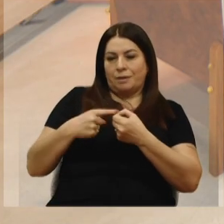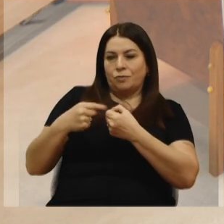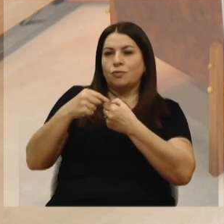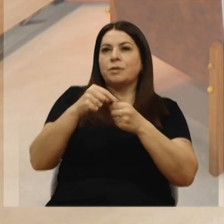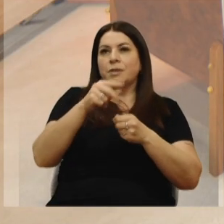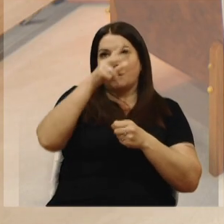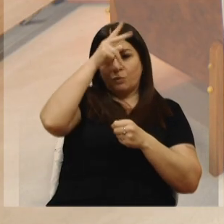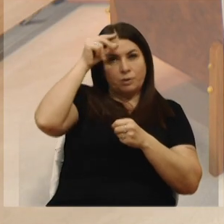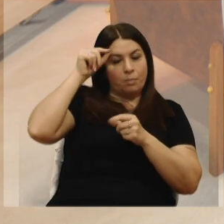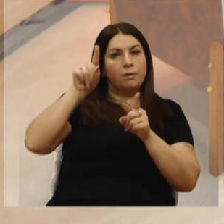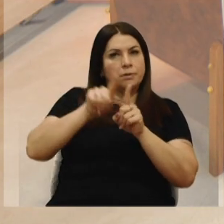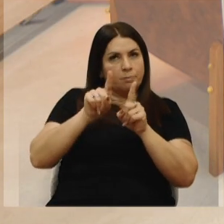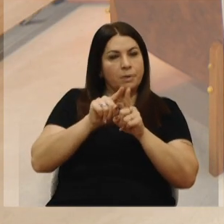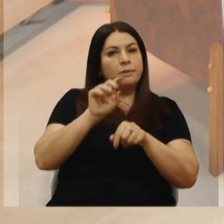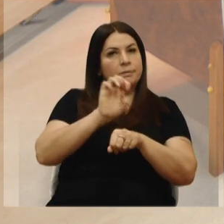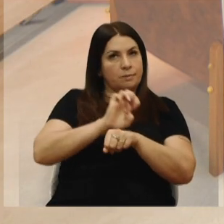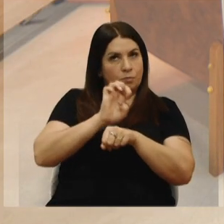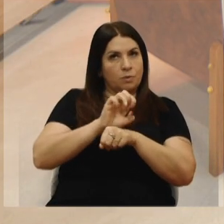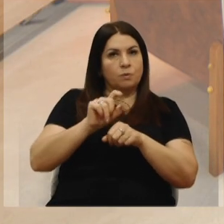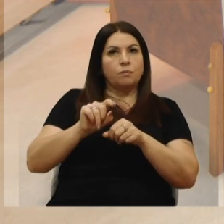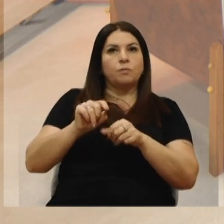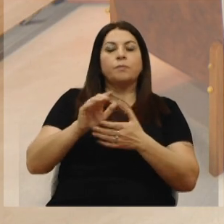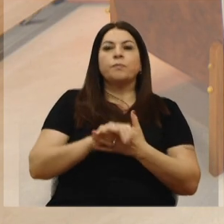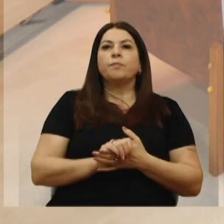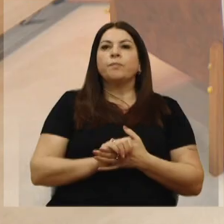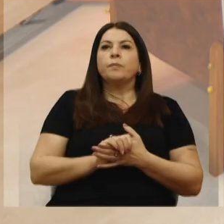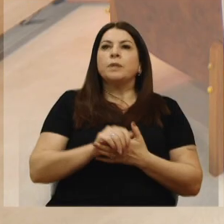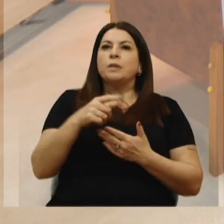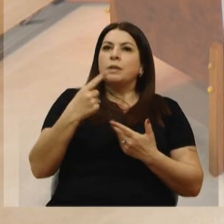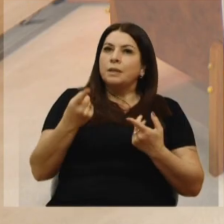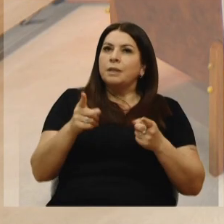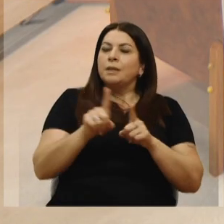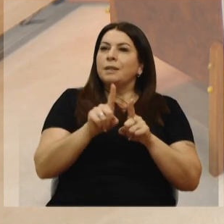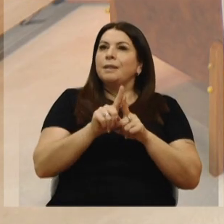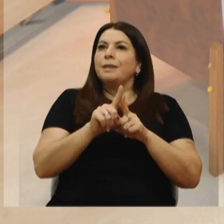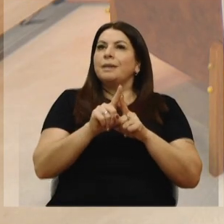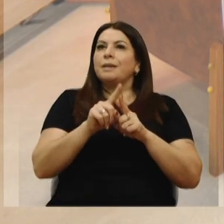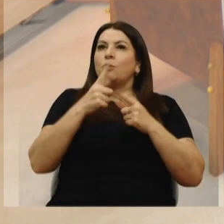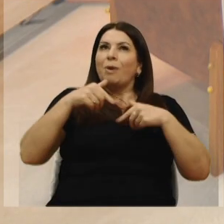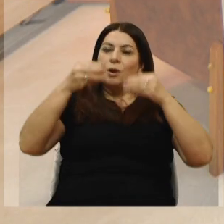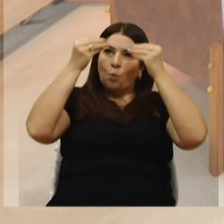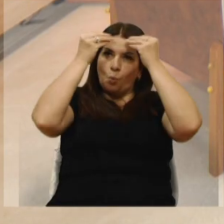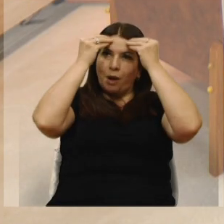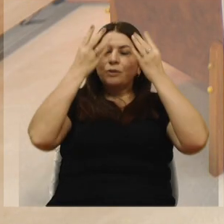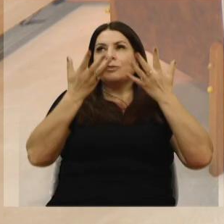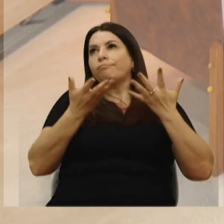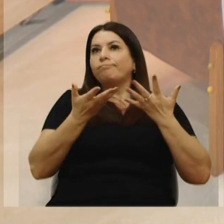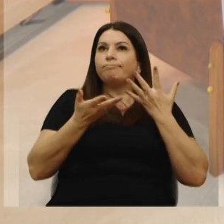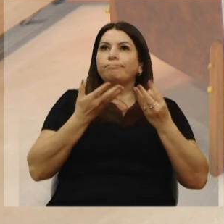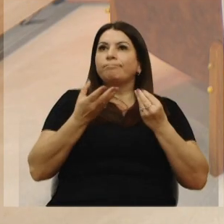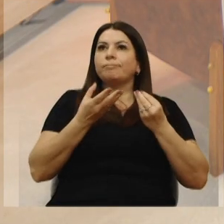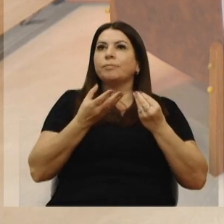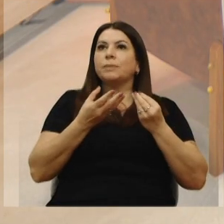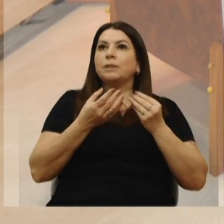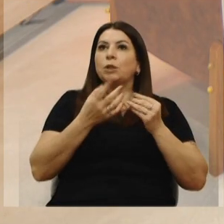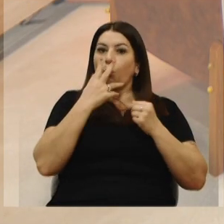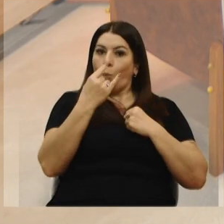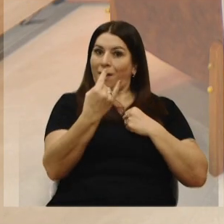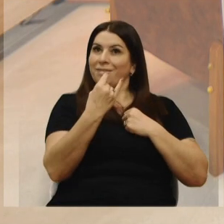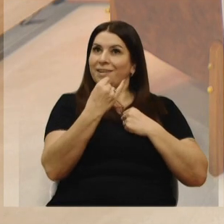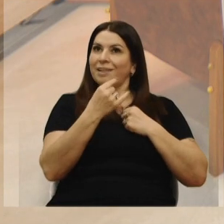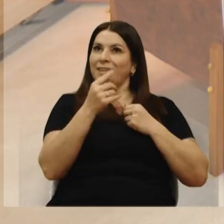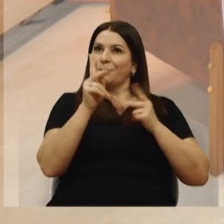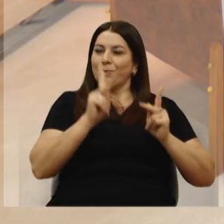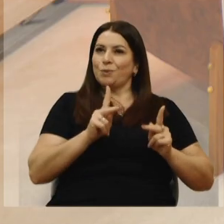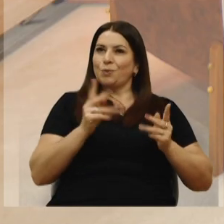município, municipais e também estaduais aqui de Caxias do Sul. Então ele tem uma linguagem realmente assim que atrai